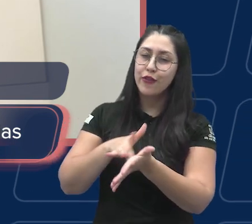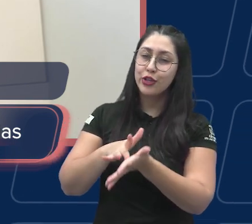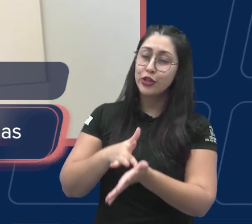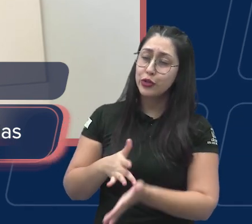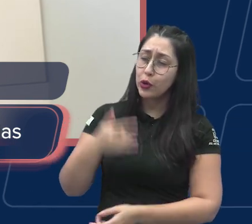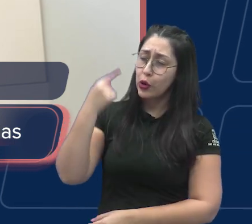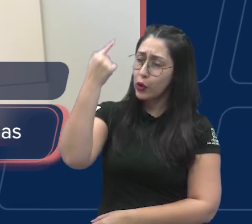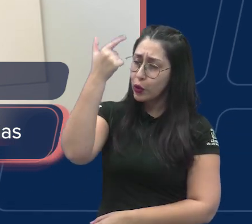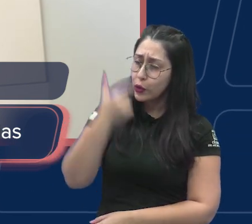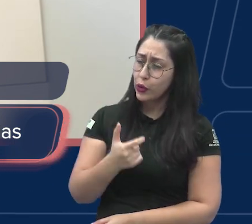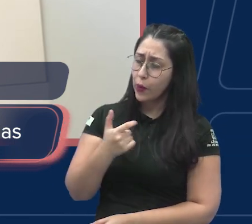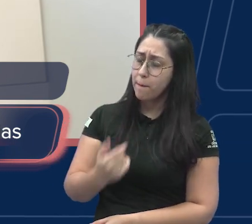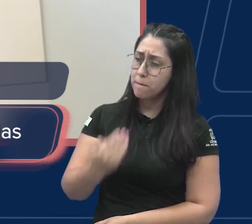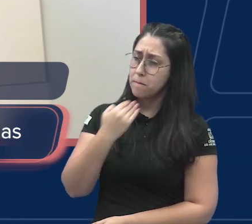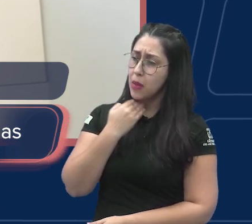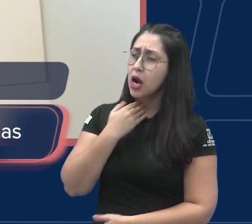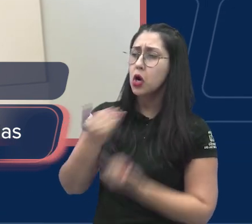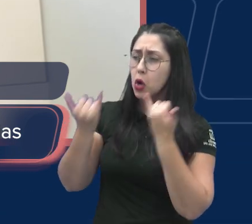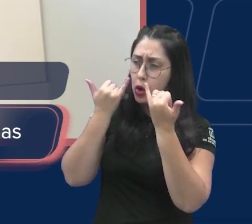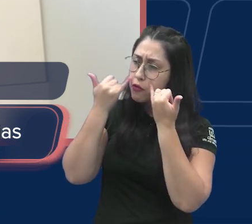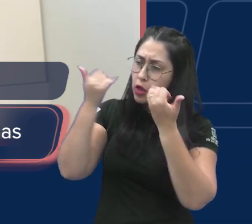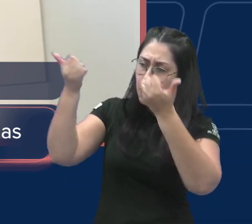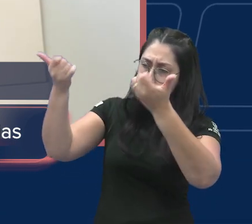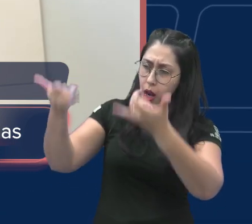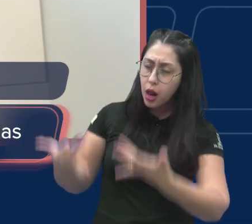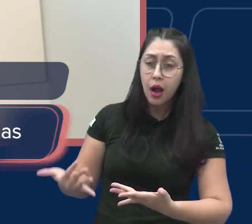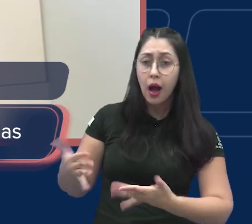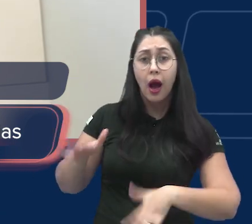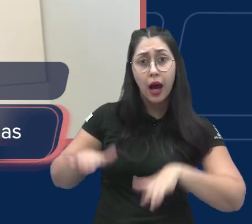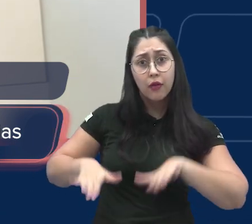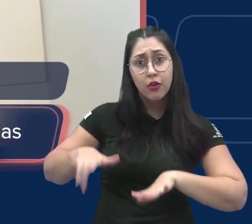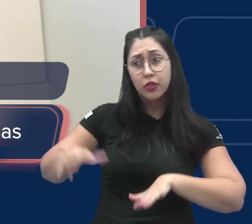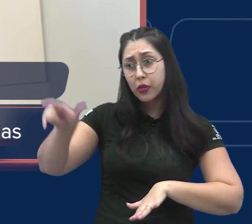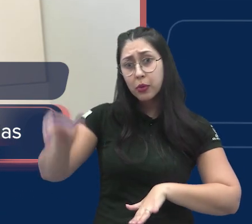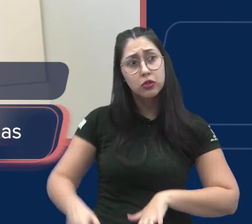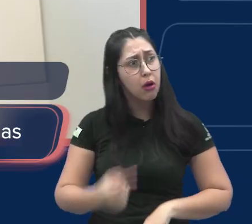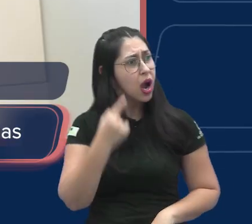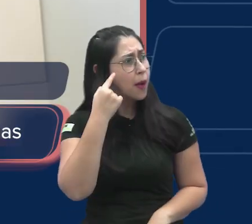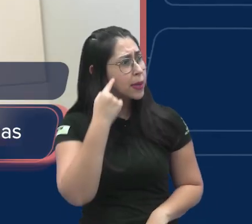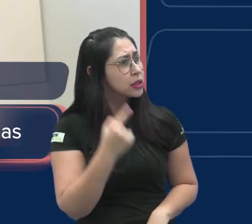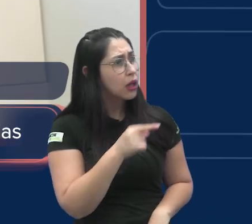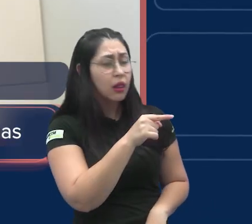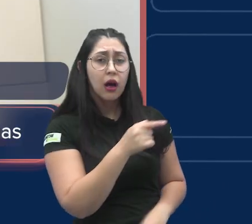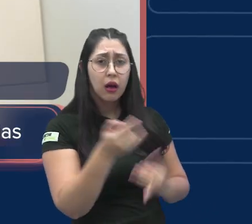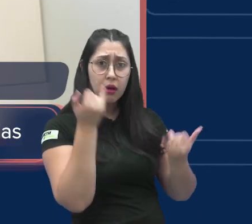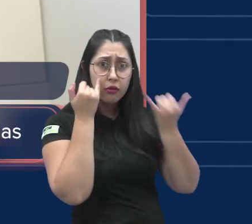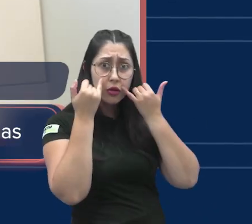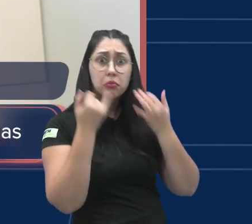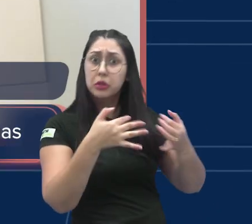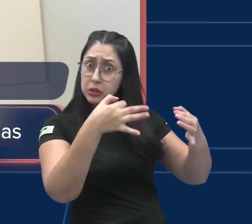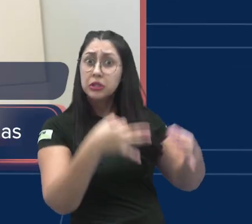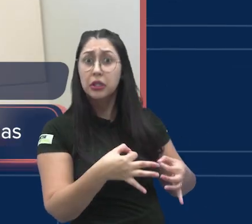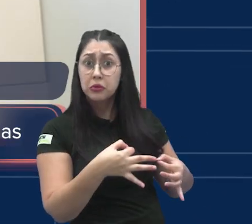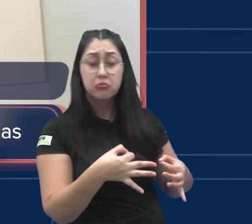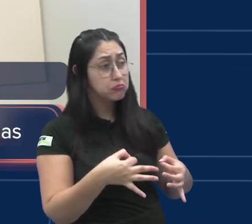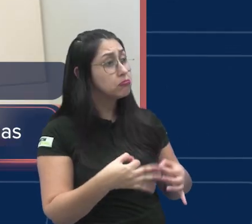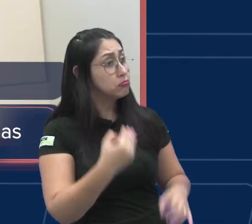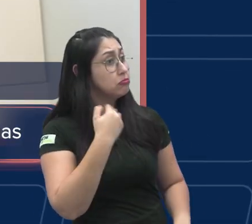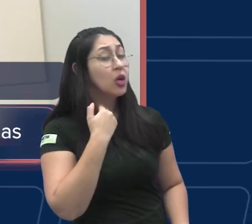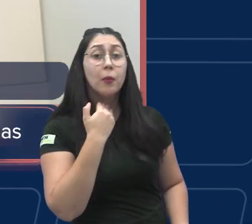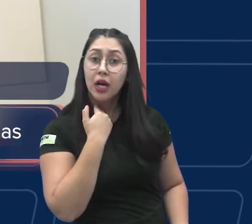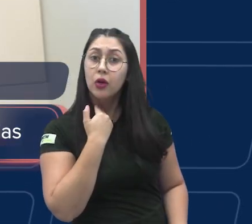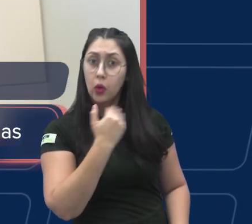instituição bancária, dizendo, olha, nós temos todos os seus dados, e aí eles confirmam os dados que a própria vítima fala, realmente é